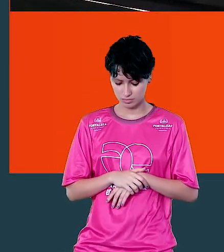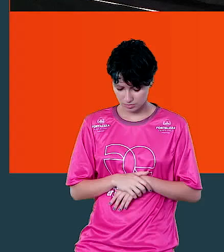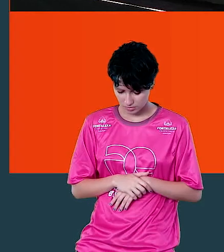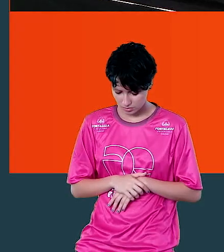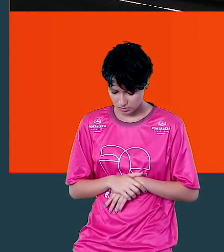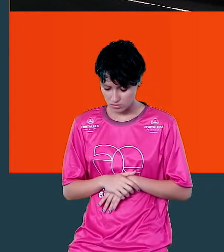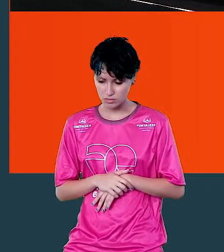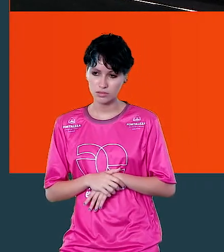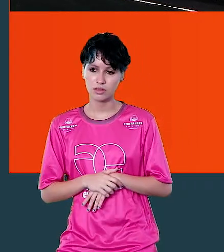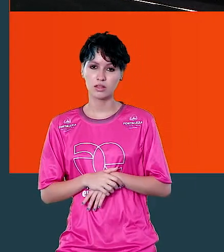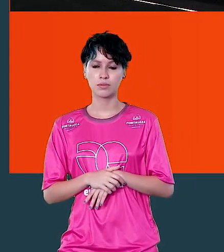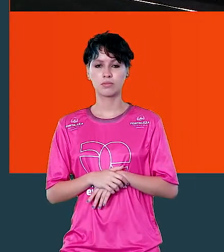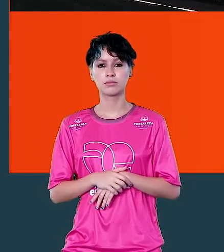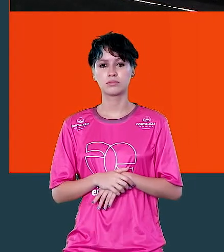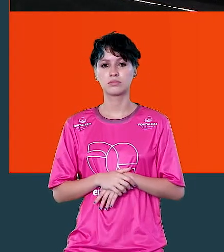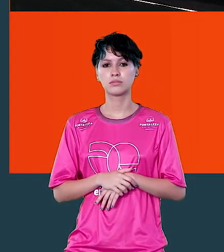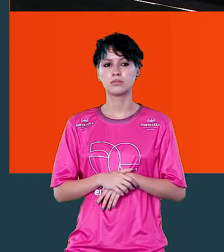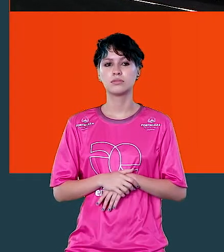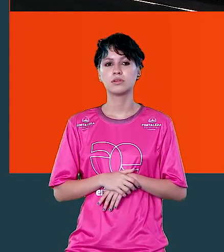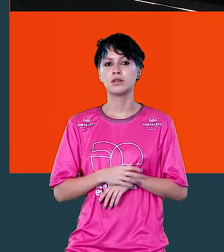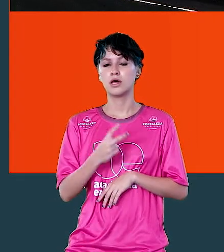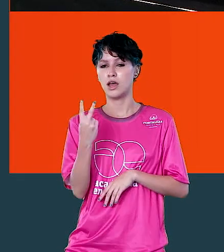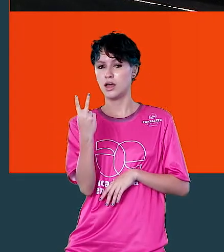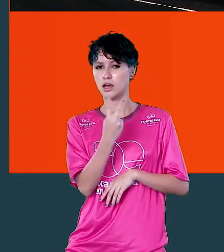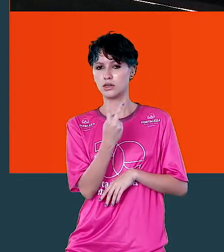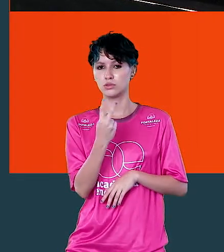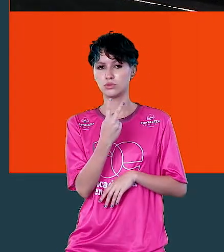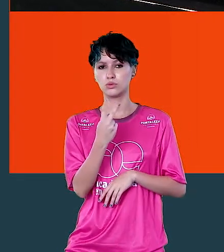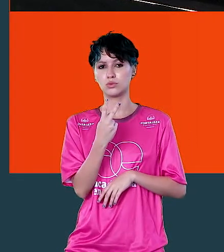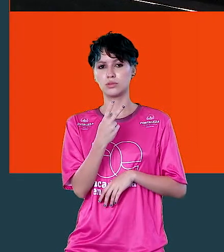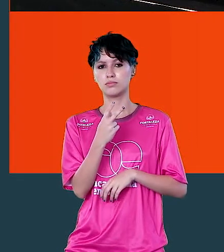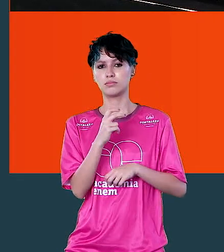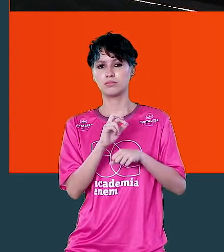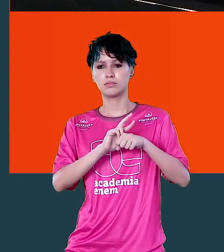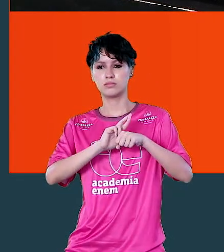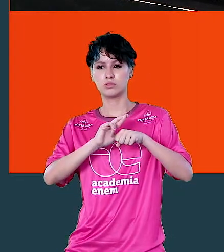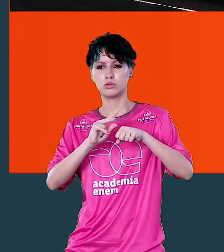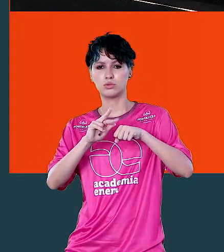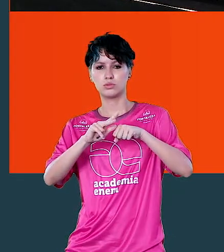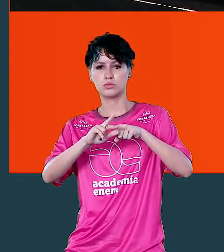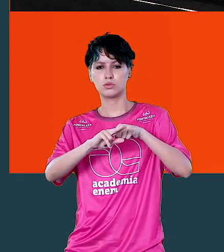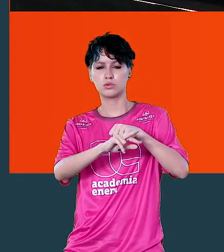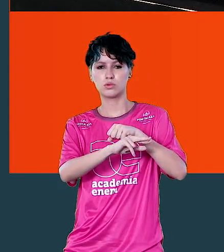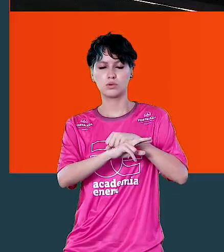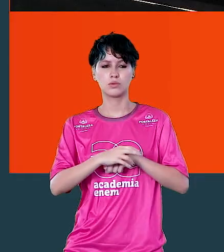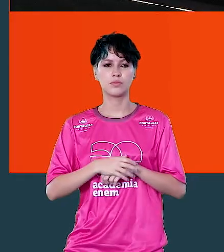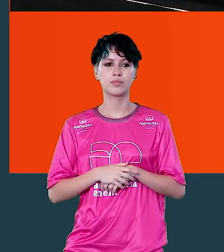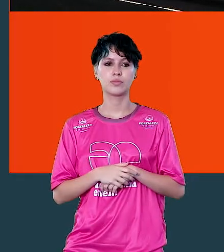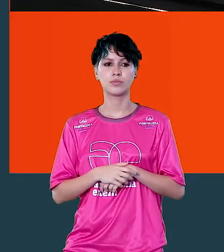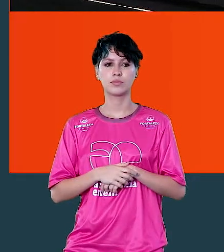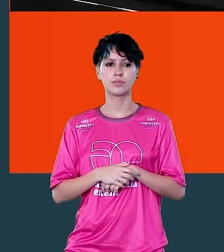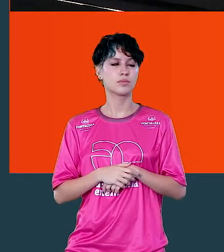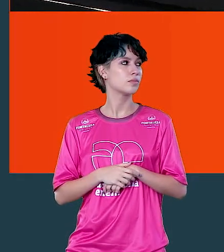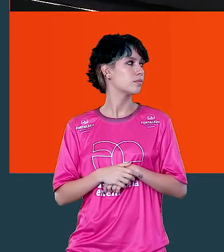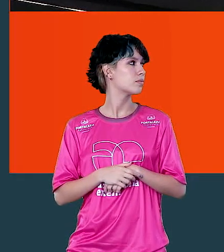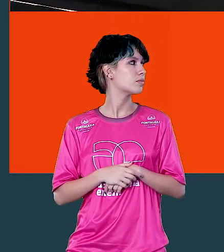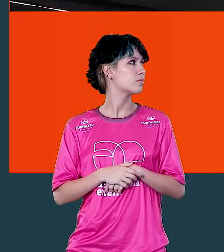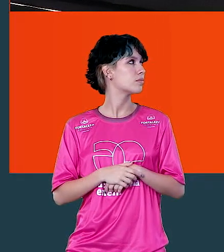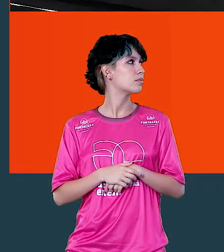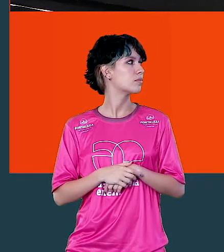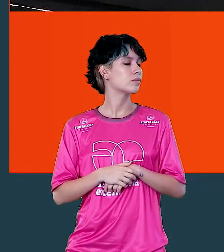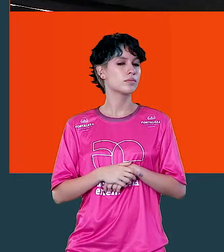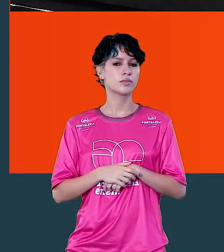detalhe, são substâncias compostas. A água, ela é formada por H2O, hidrogênio e